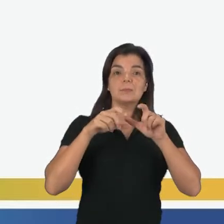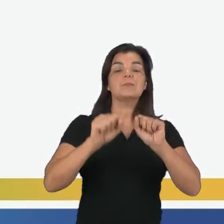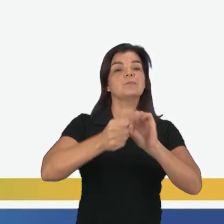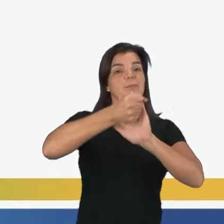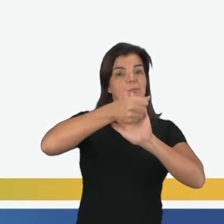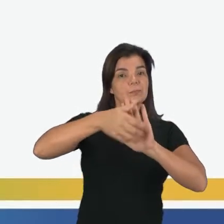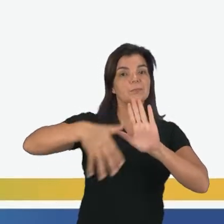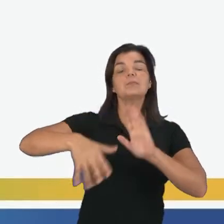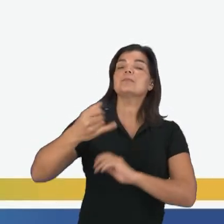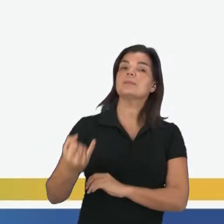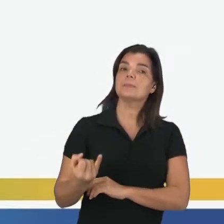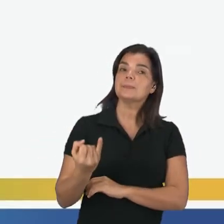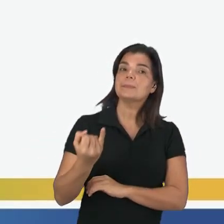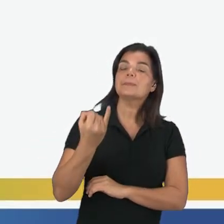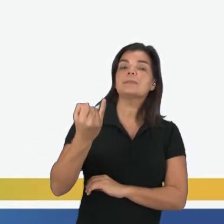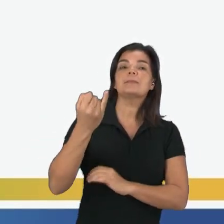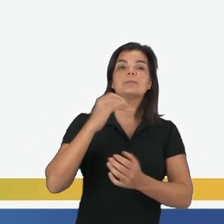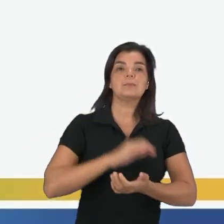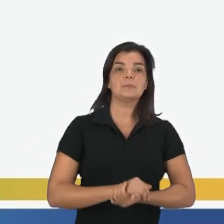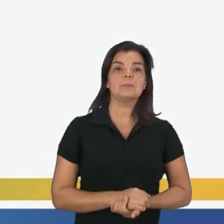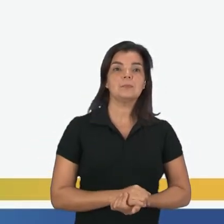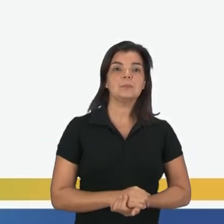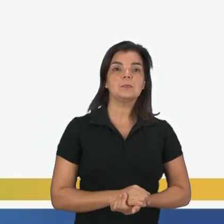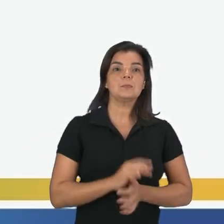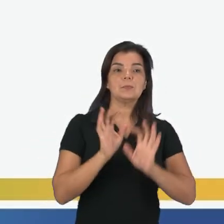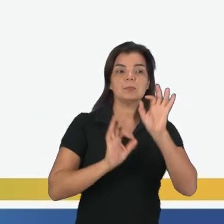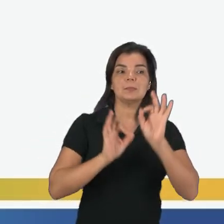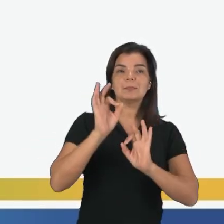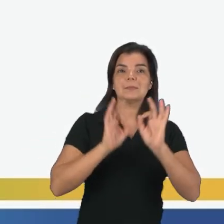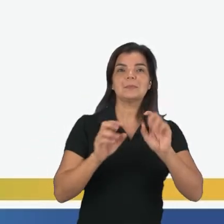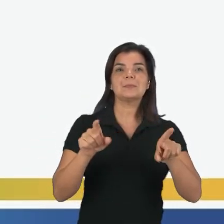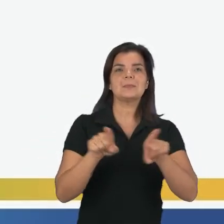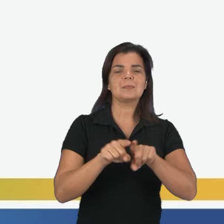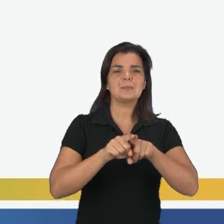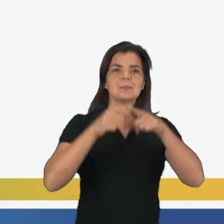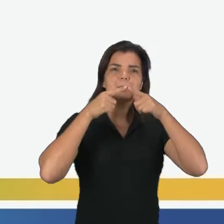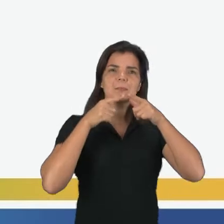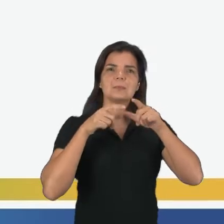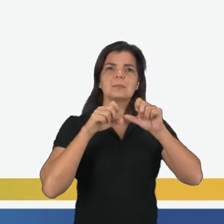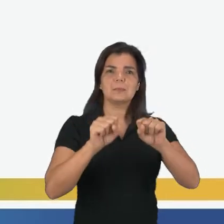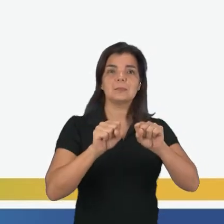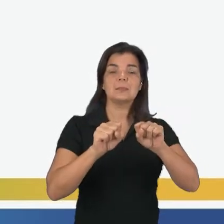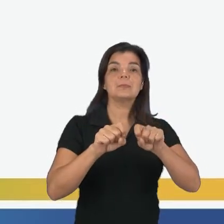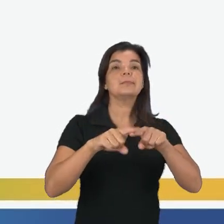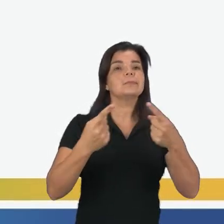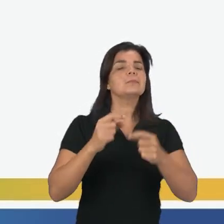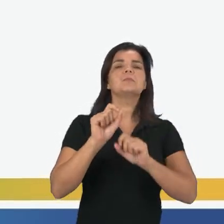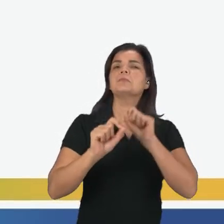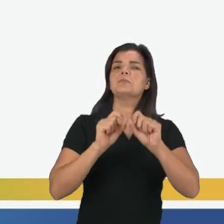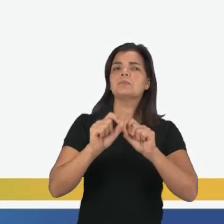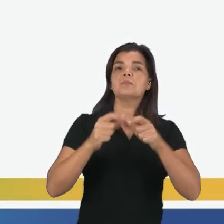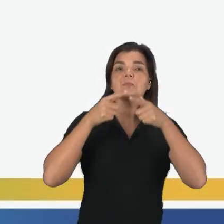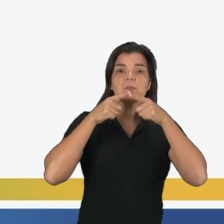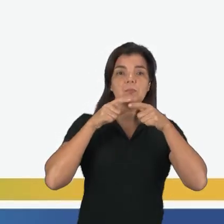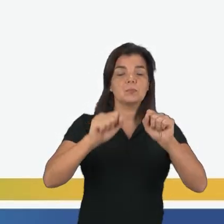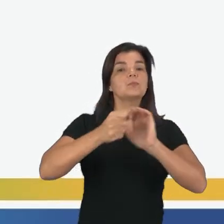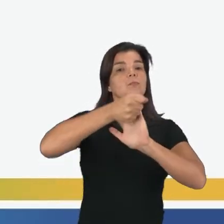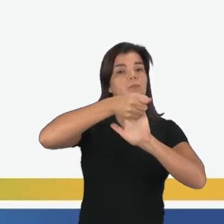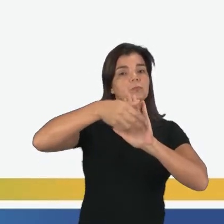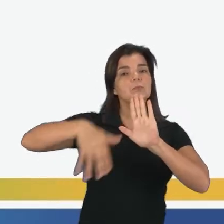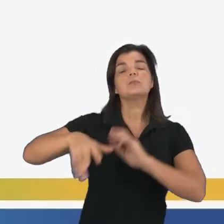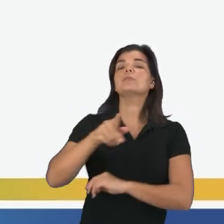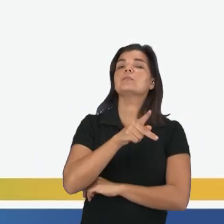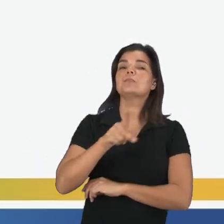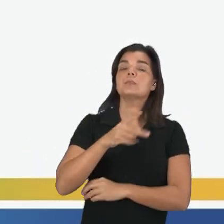são importantíssimas para a construção desse tipo de linguagem. E o que são as figuras de linguagem,